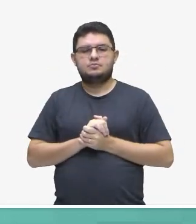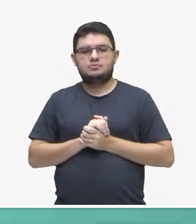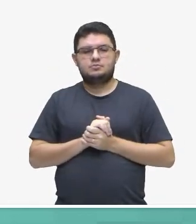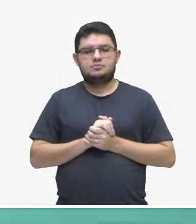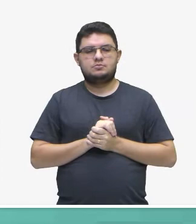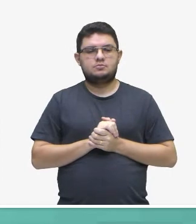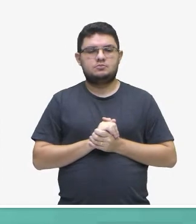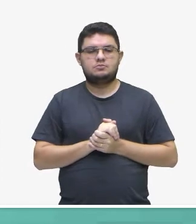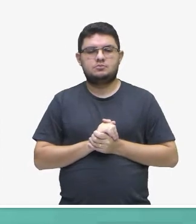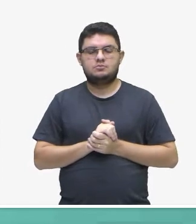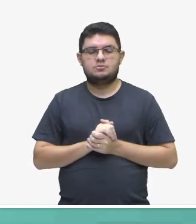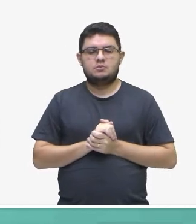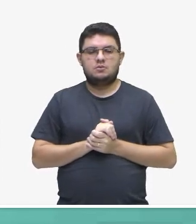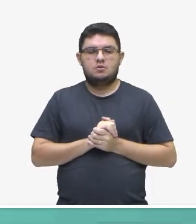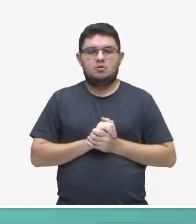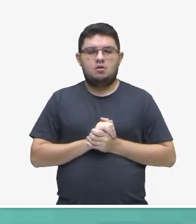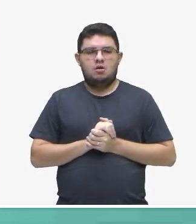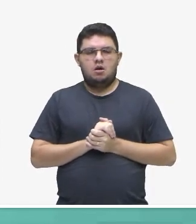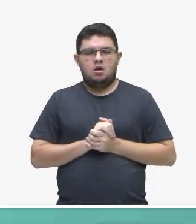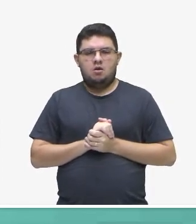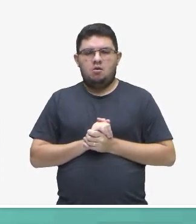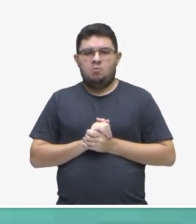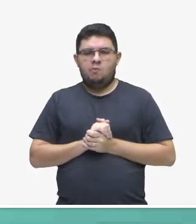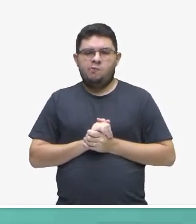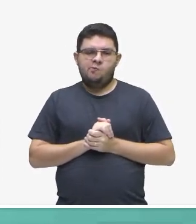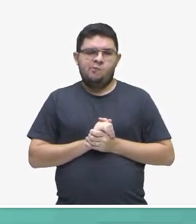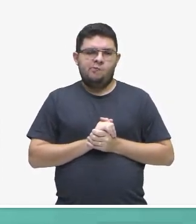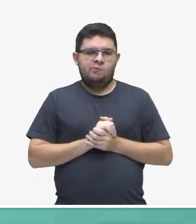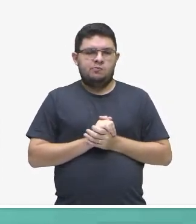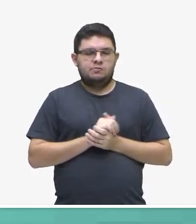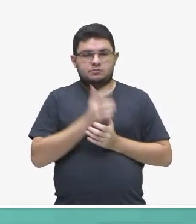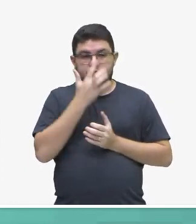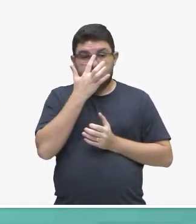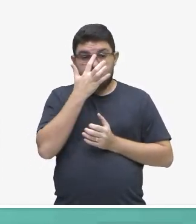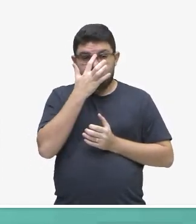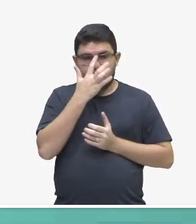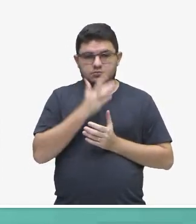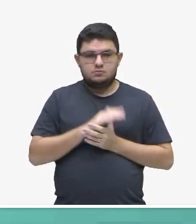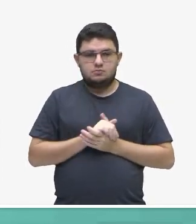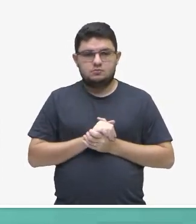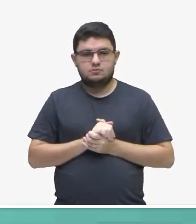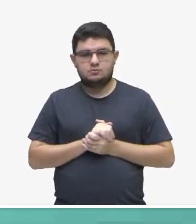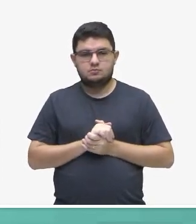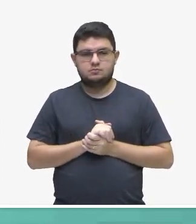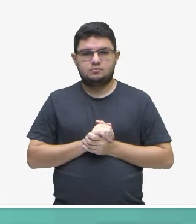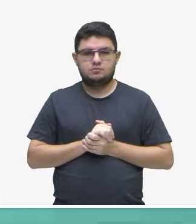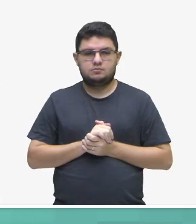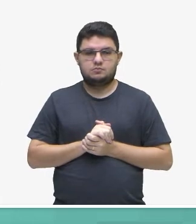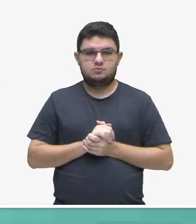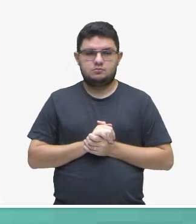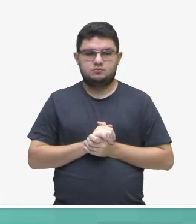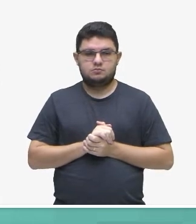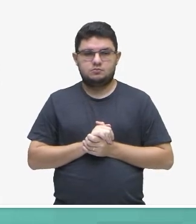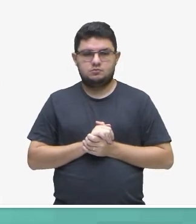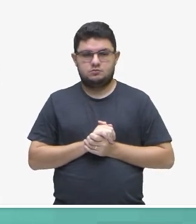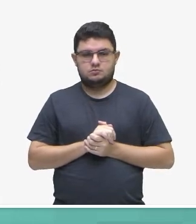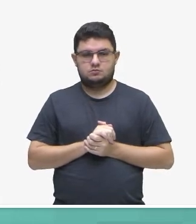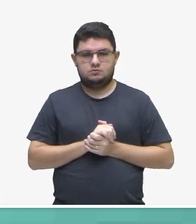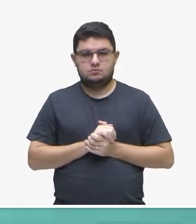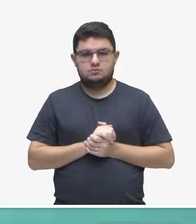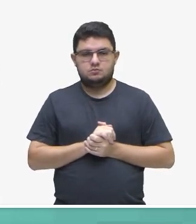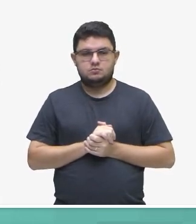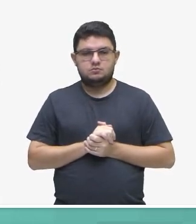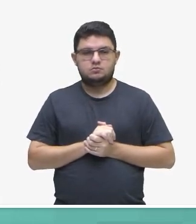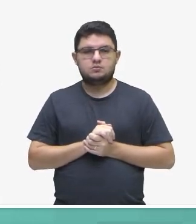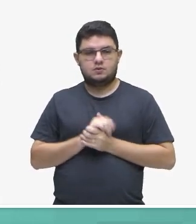somente pelas manhãs, in the mornings. Ok? She works only in the mornings. Aí você pode ver uma estrutura